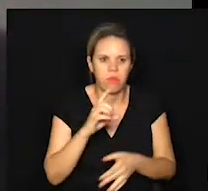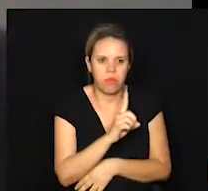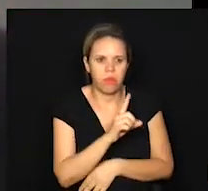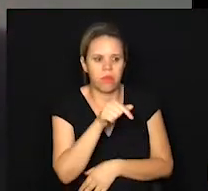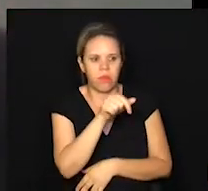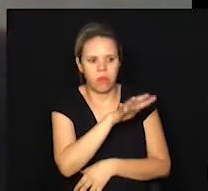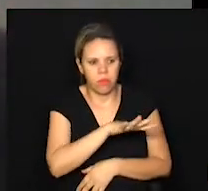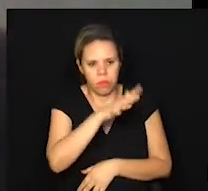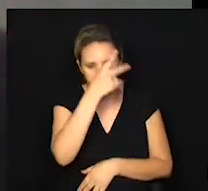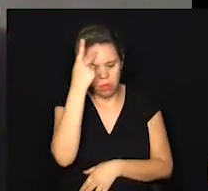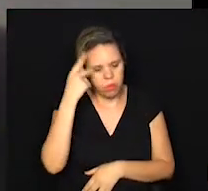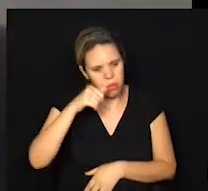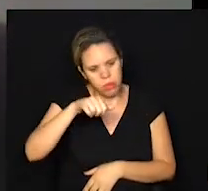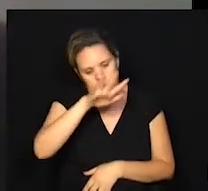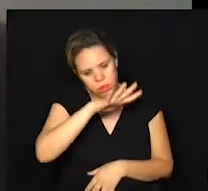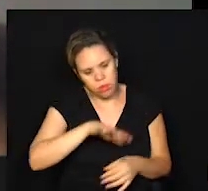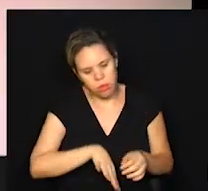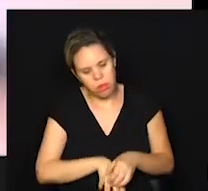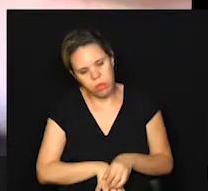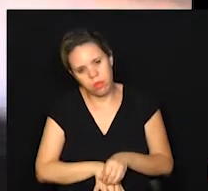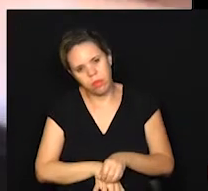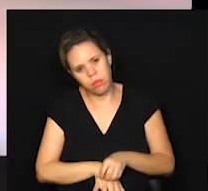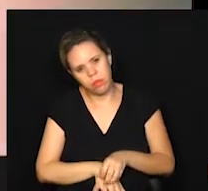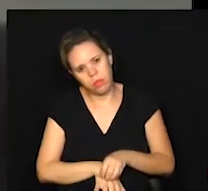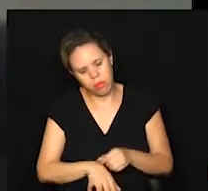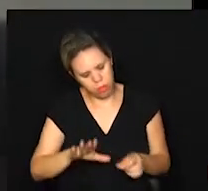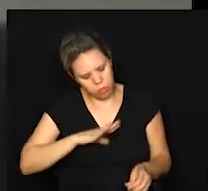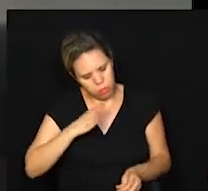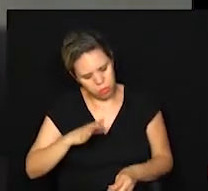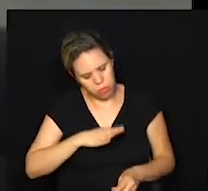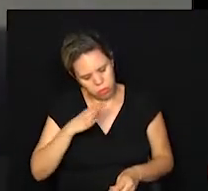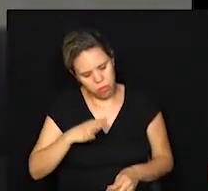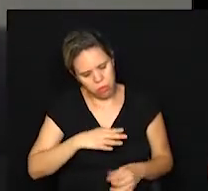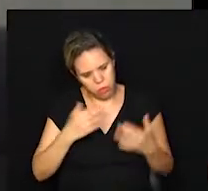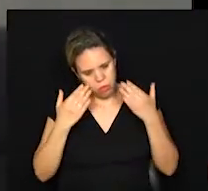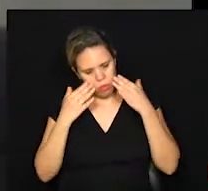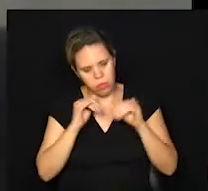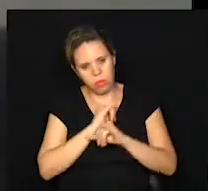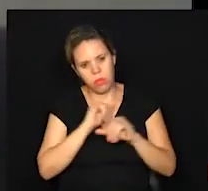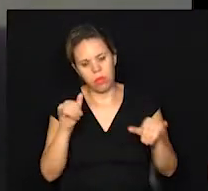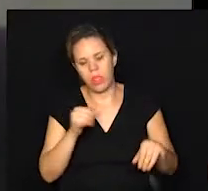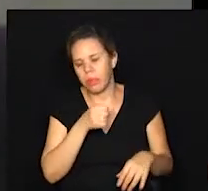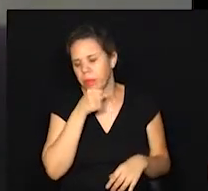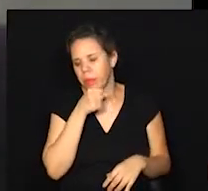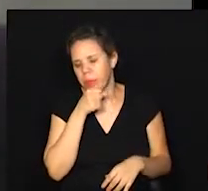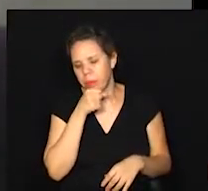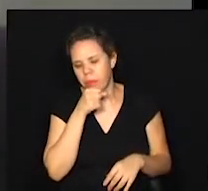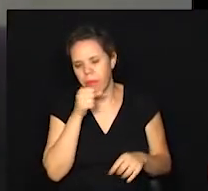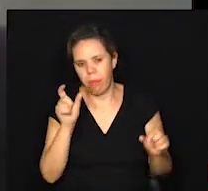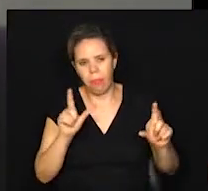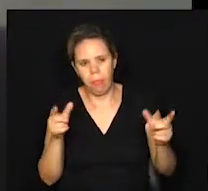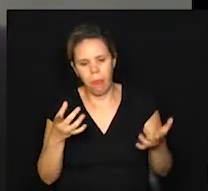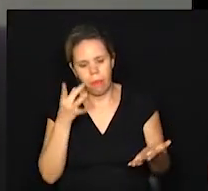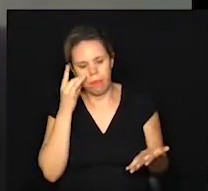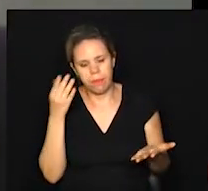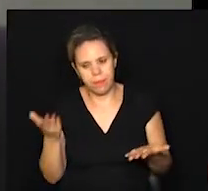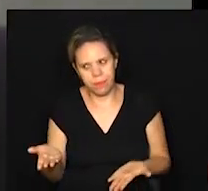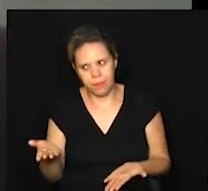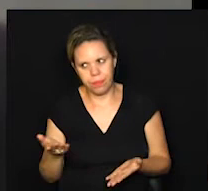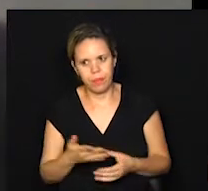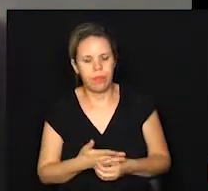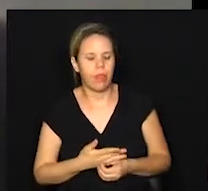várias pessoas que se viram encorajadas diante da divulgação dessa reportagem. Algumas delas estão aqui presentes